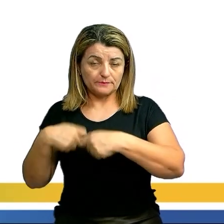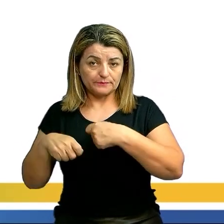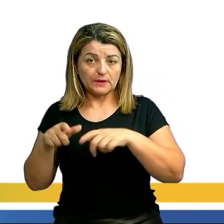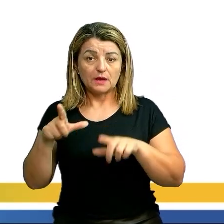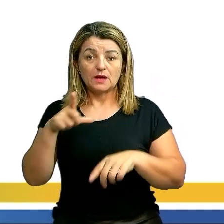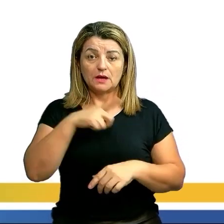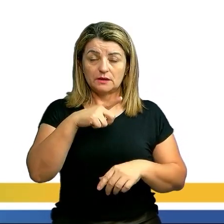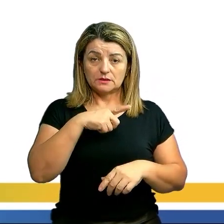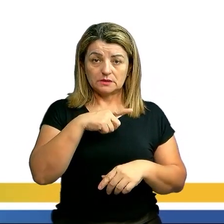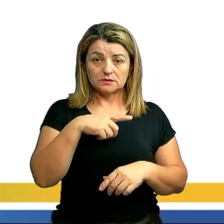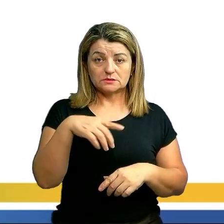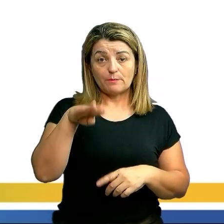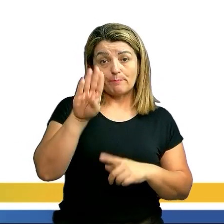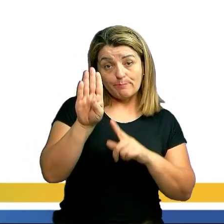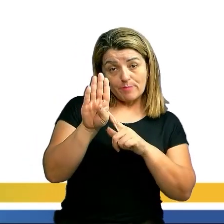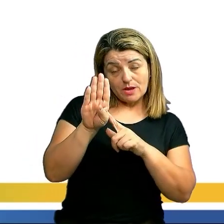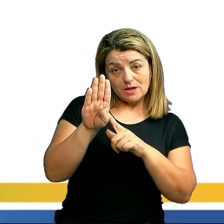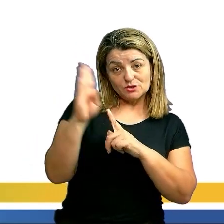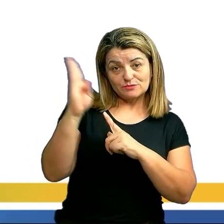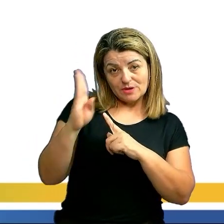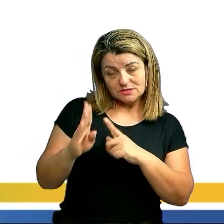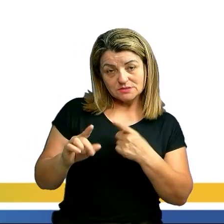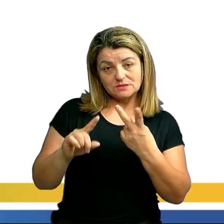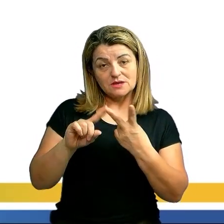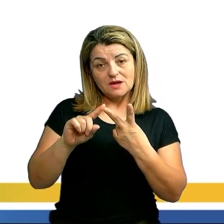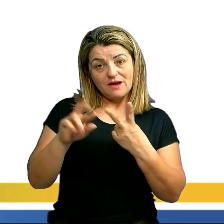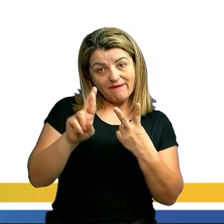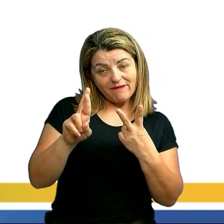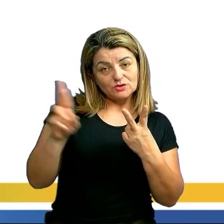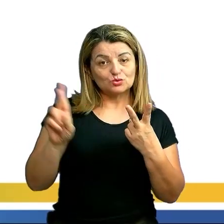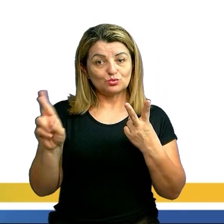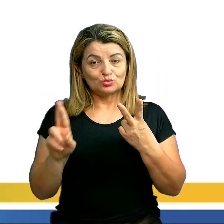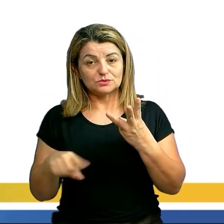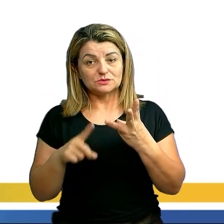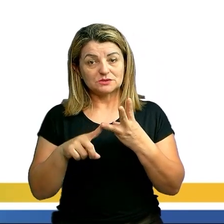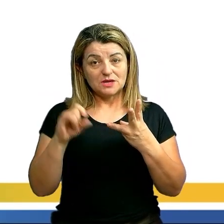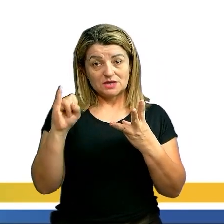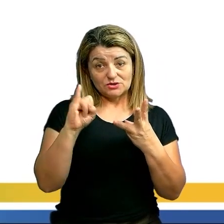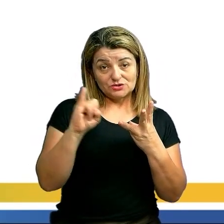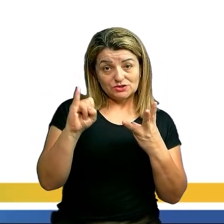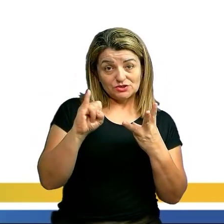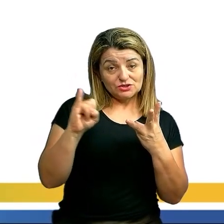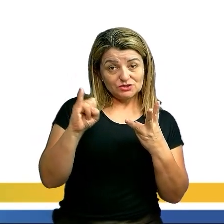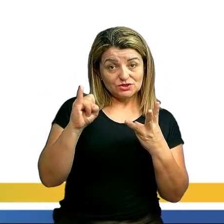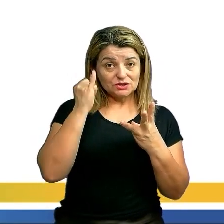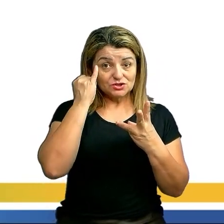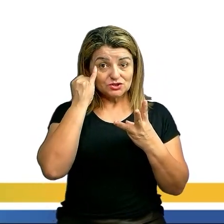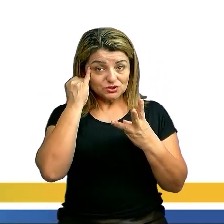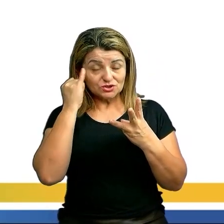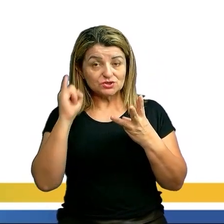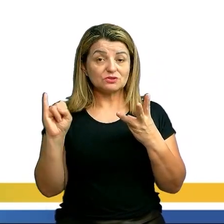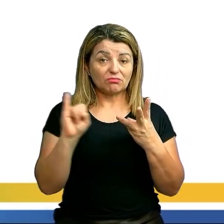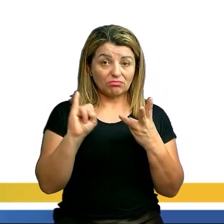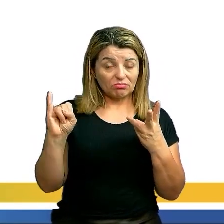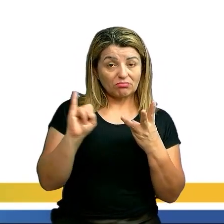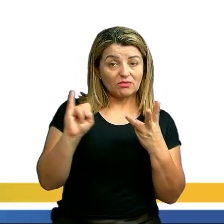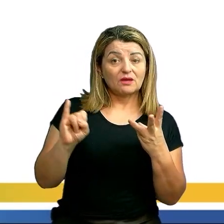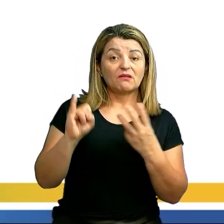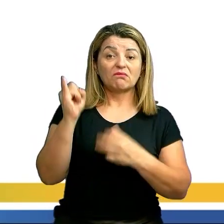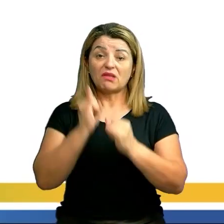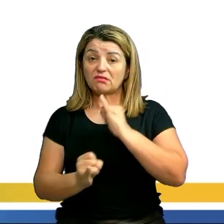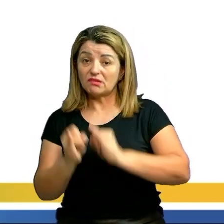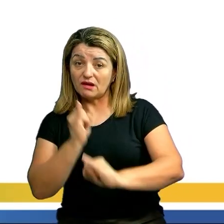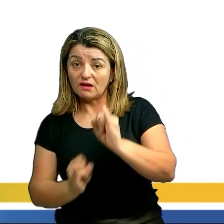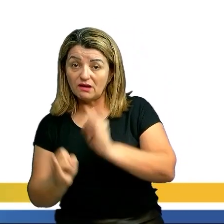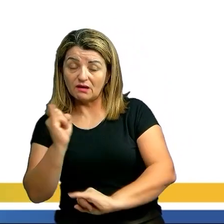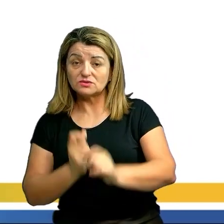Temos aí o B de Brasil, o R de Rússia, o I de Índia, né, com toda a sua tecnologia, internet,